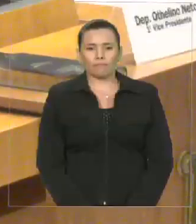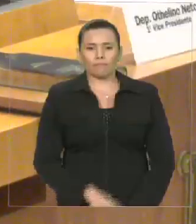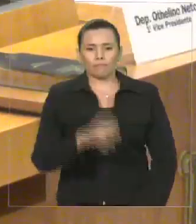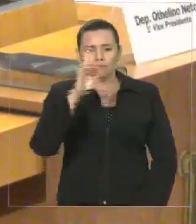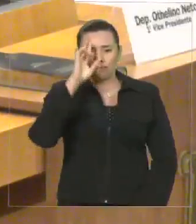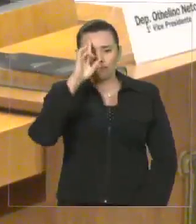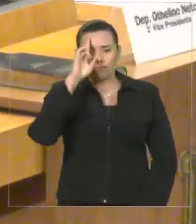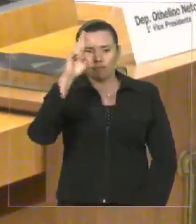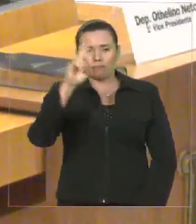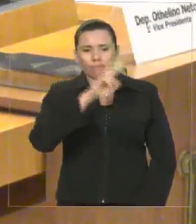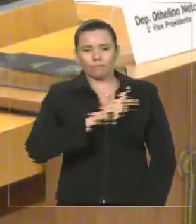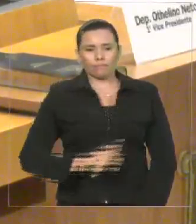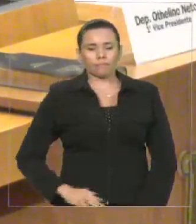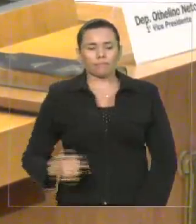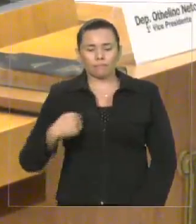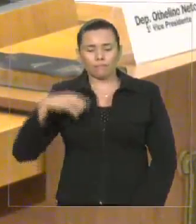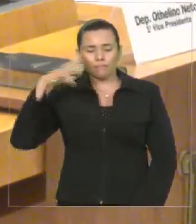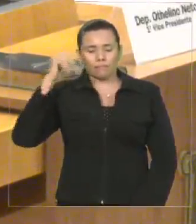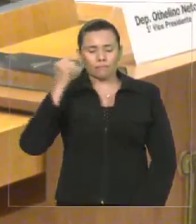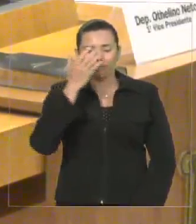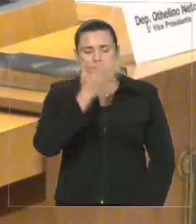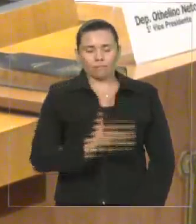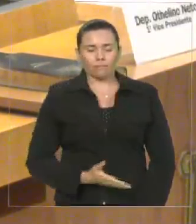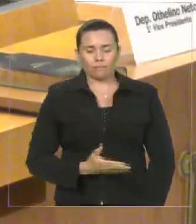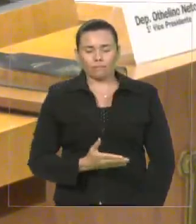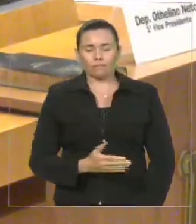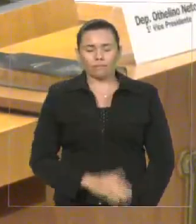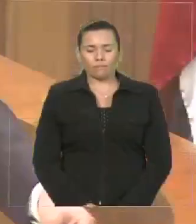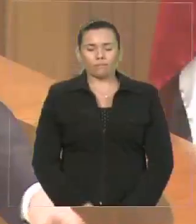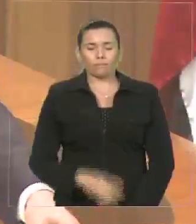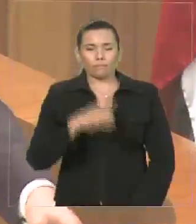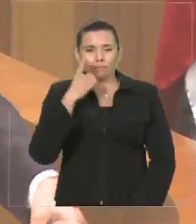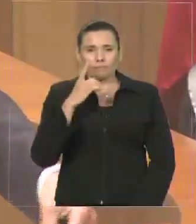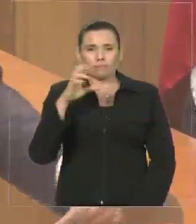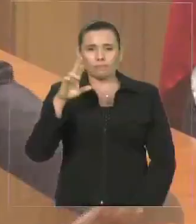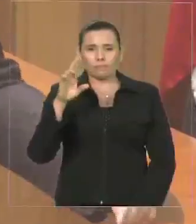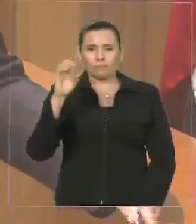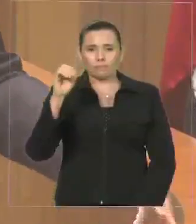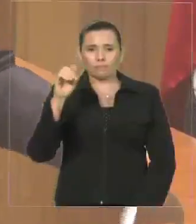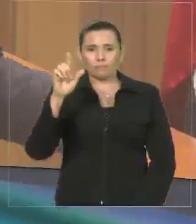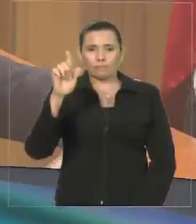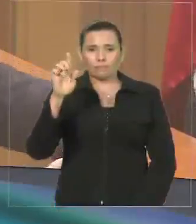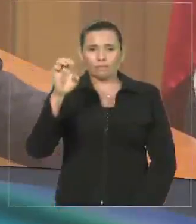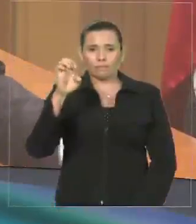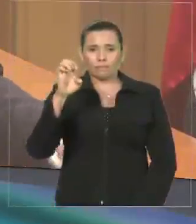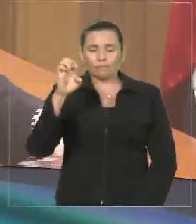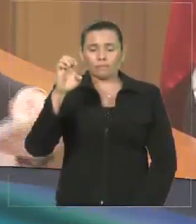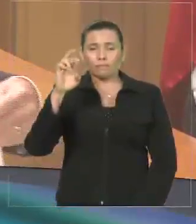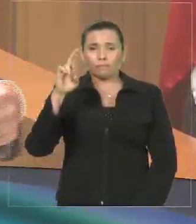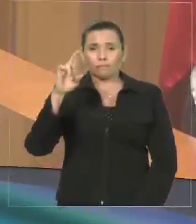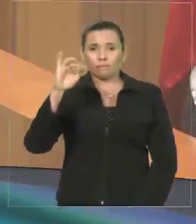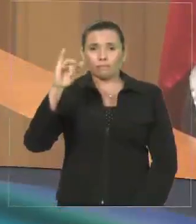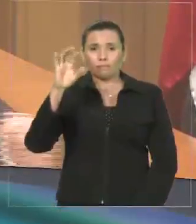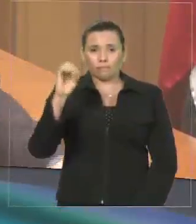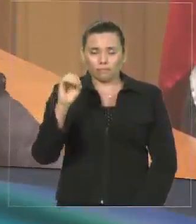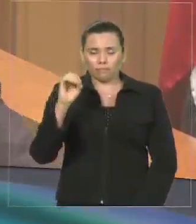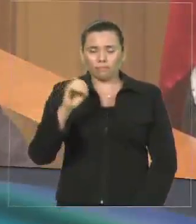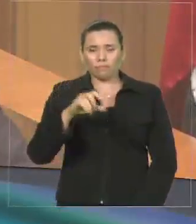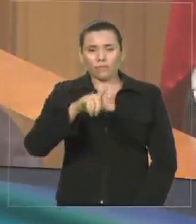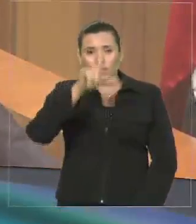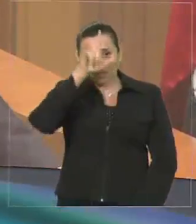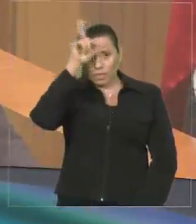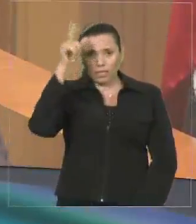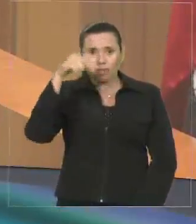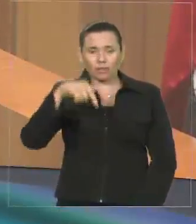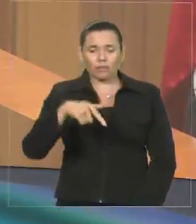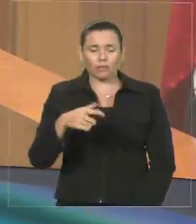Presidente, eu ouvi atentamente o orador que me antecedeu, o deputado Rogério Cafeteira, líder do governo. E, sinceramente, deputado Rogério